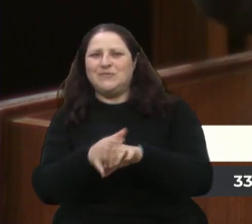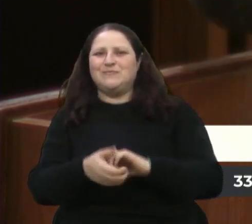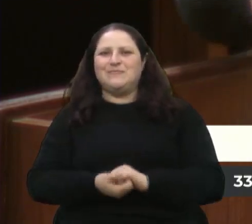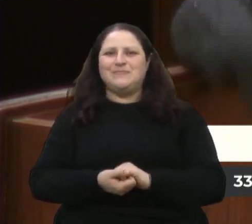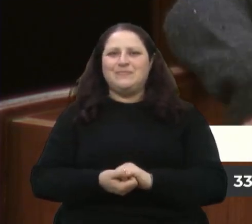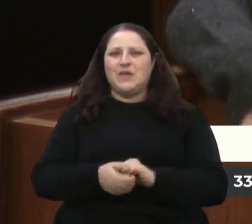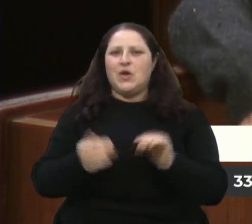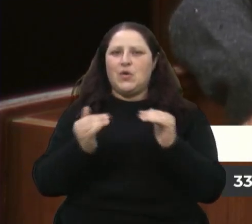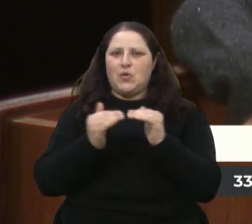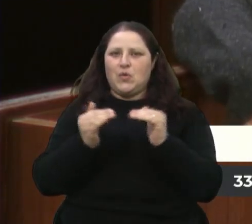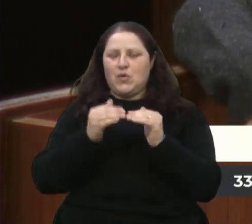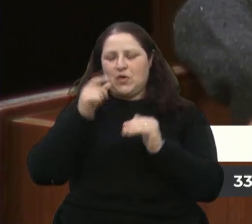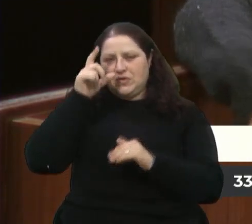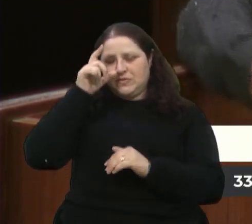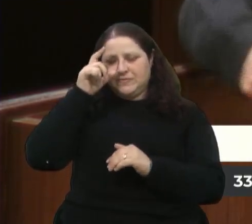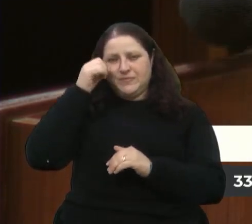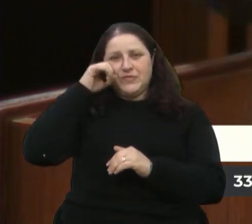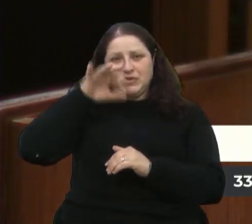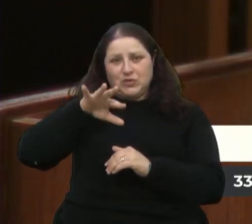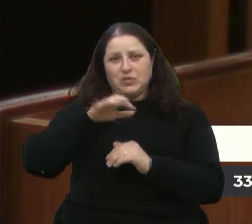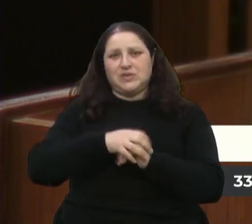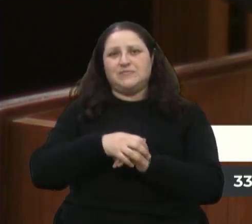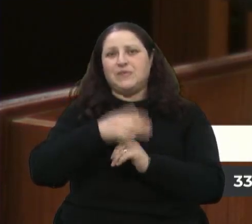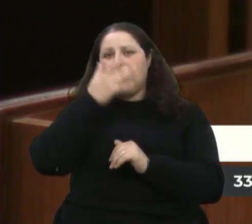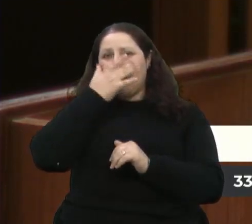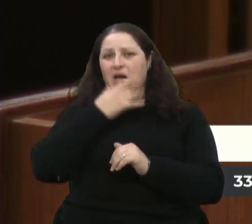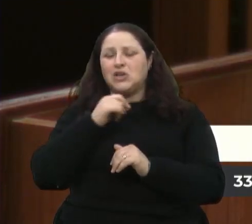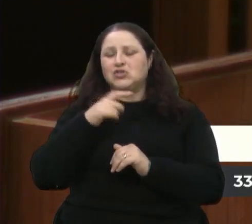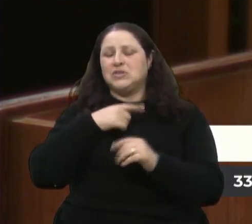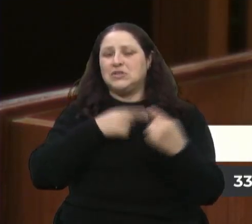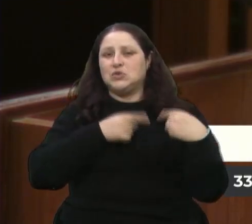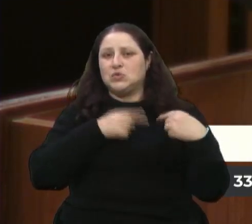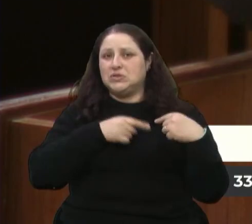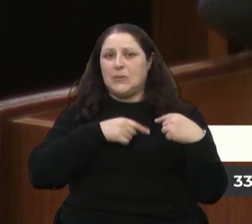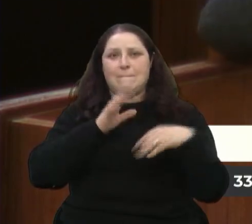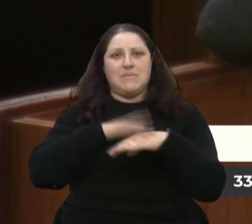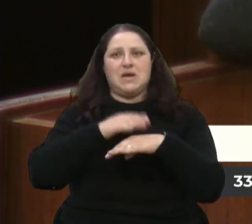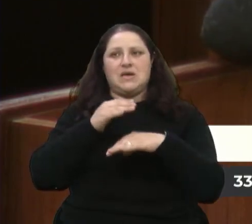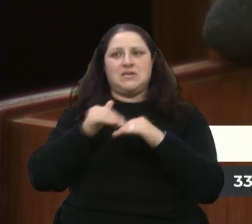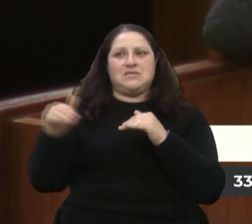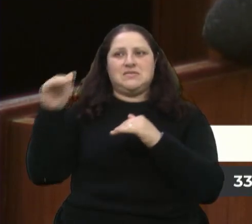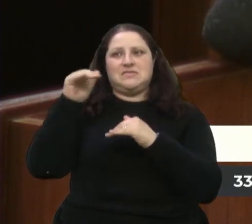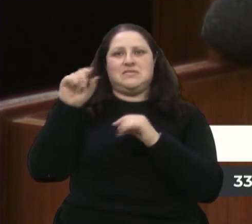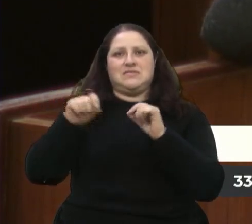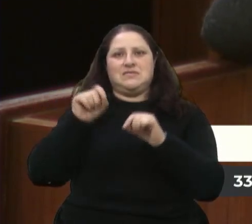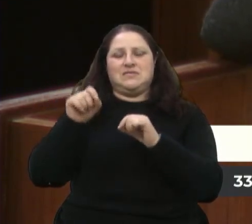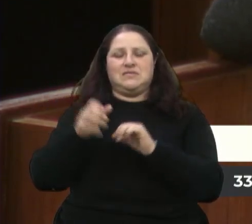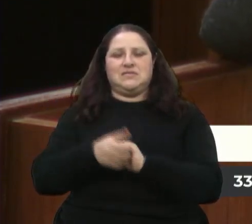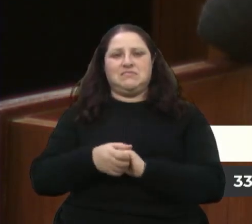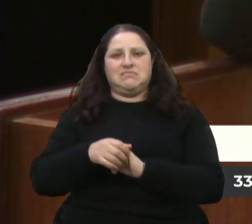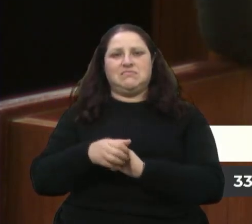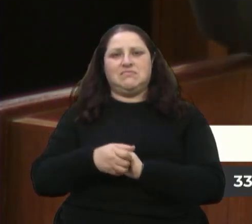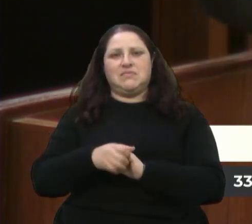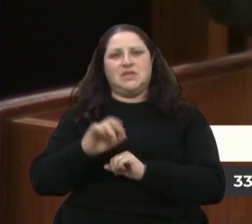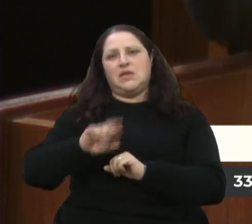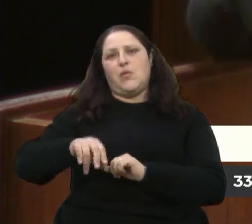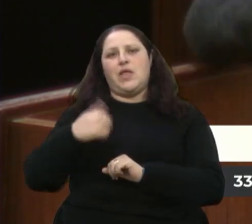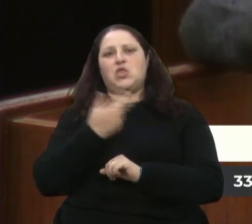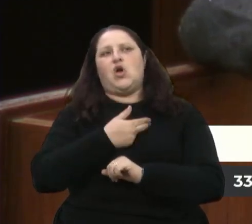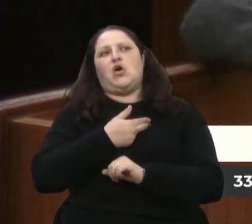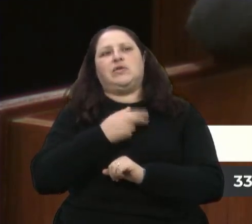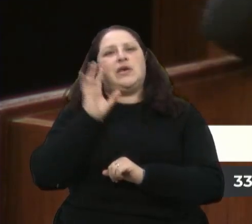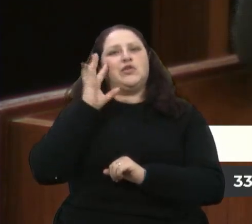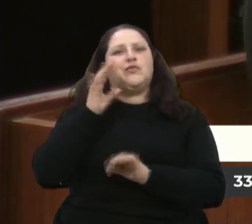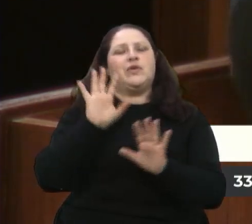o vereador Fiuza, né? Acho que uma discussão maior, isso independe de nós aqui, mas sim, realmente são